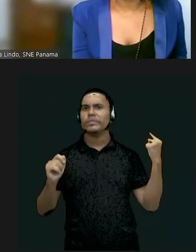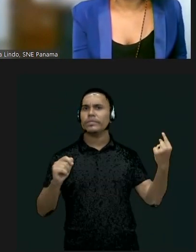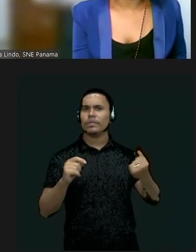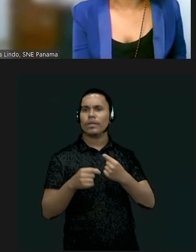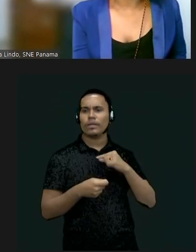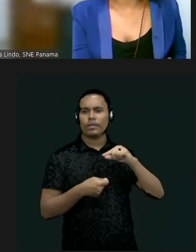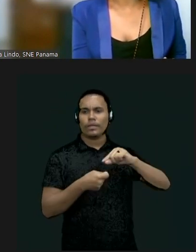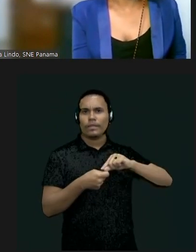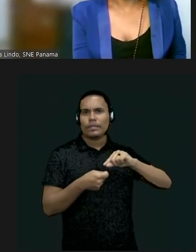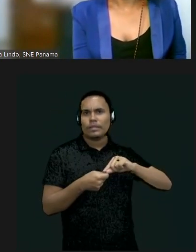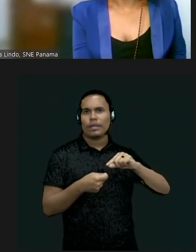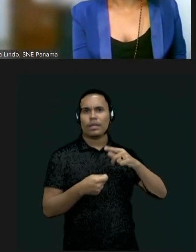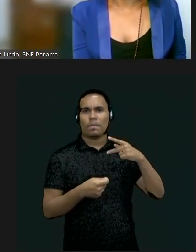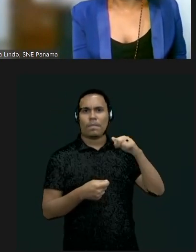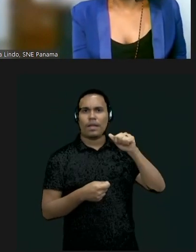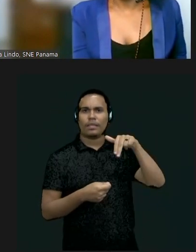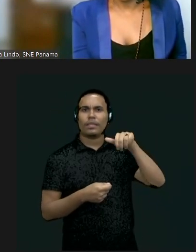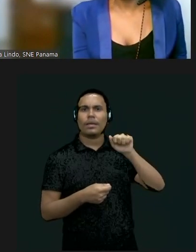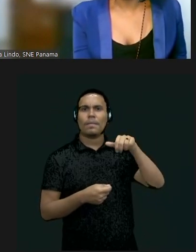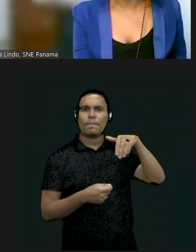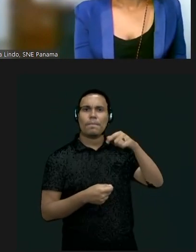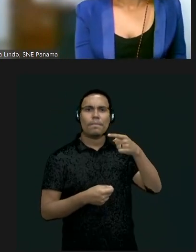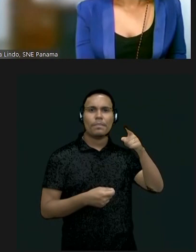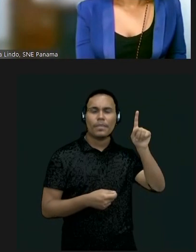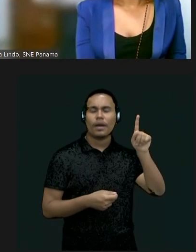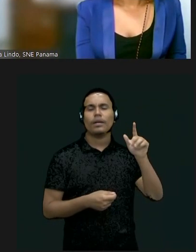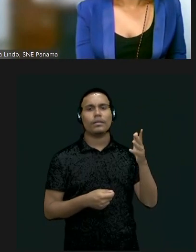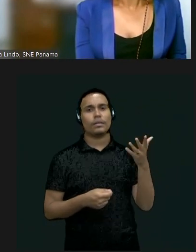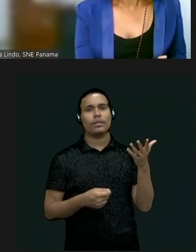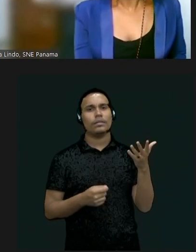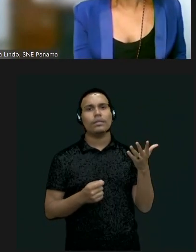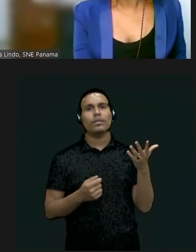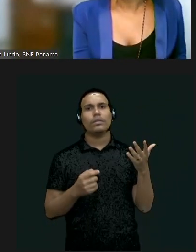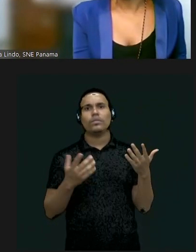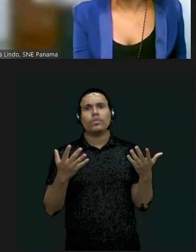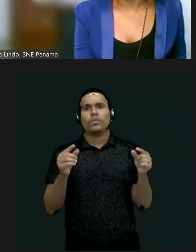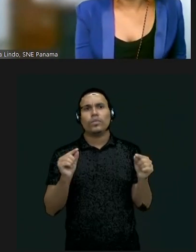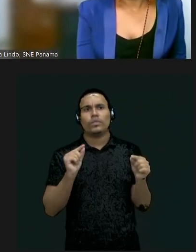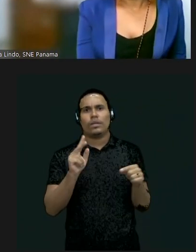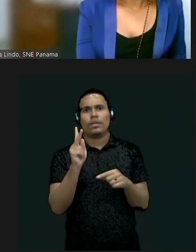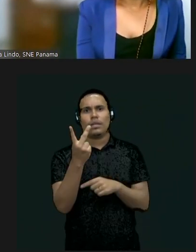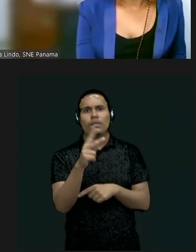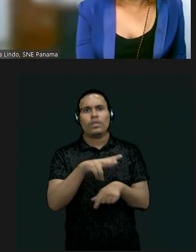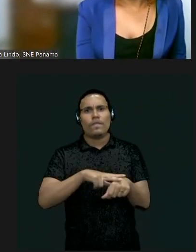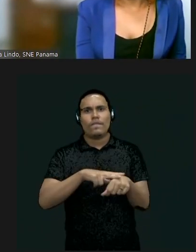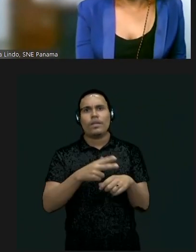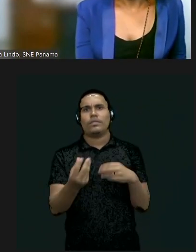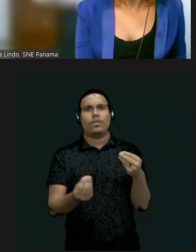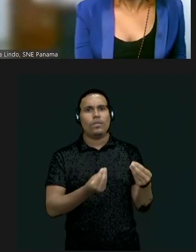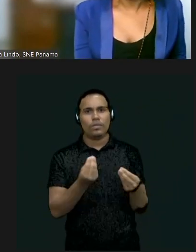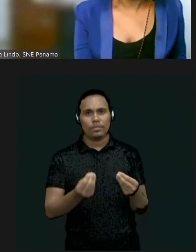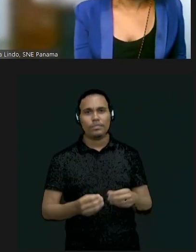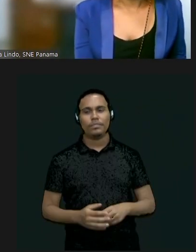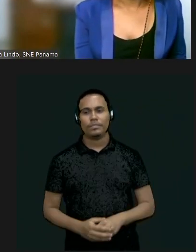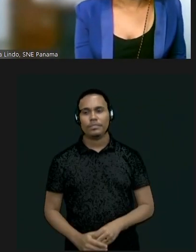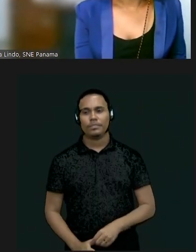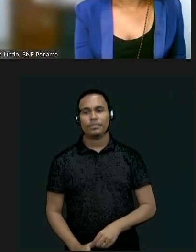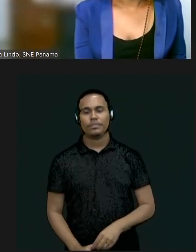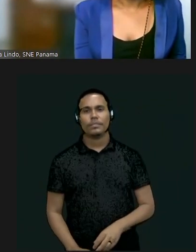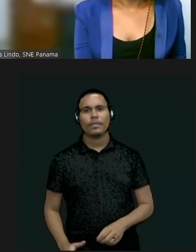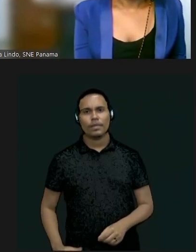o que o Panamá está fazendo em relação à implementação do nosso hub de hidrogênio verde.